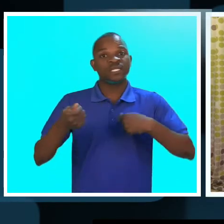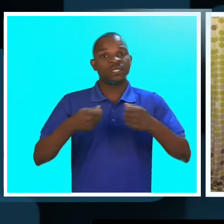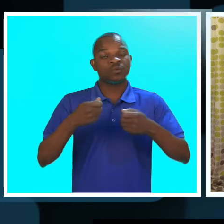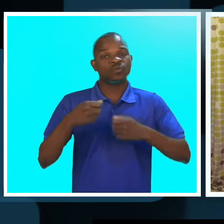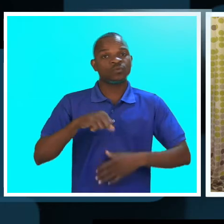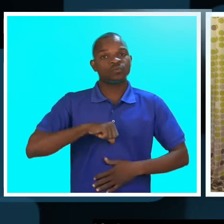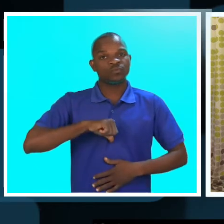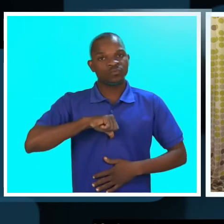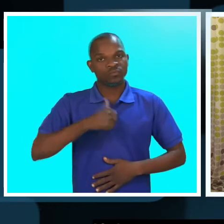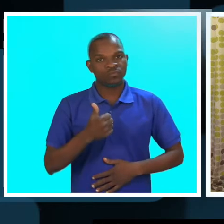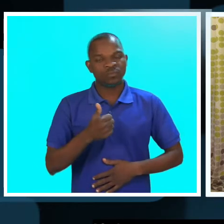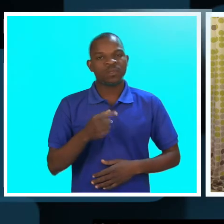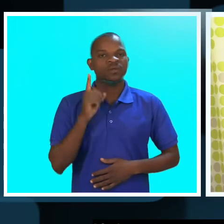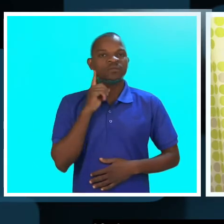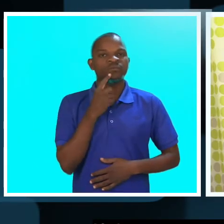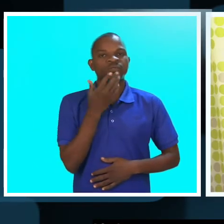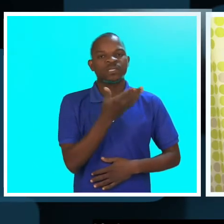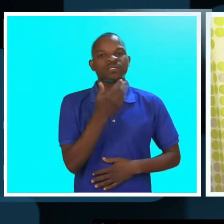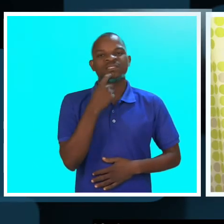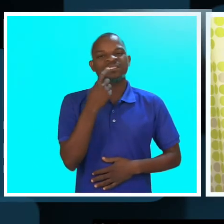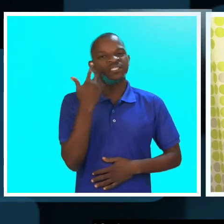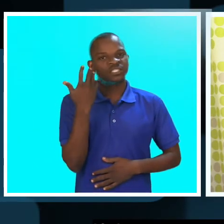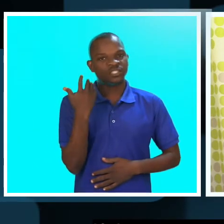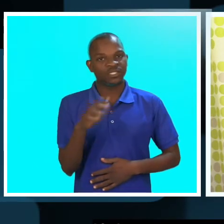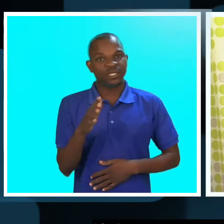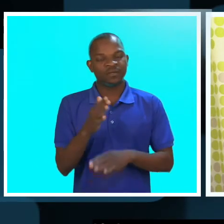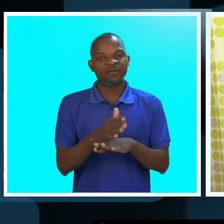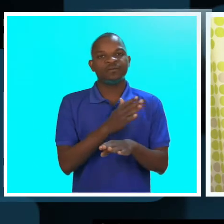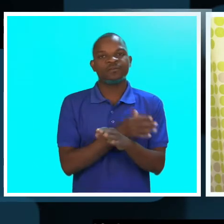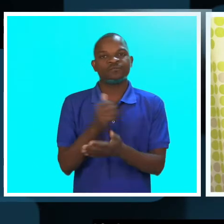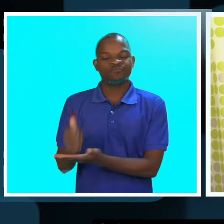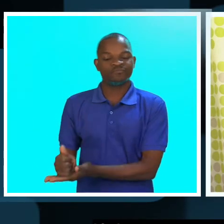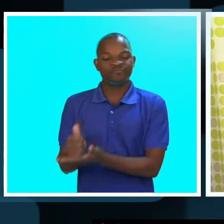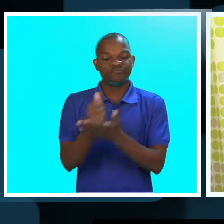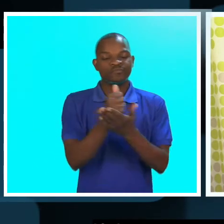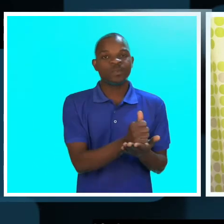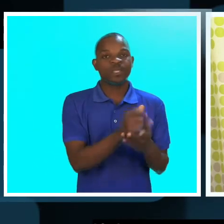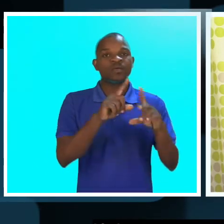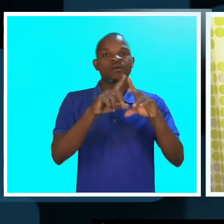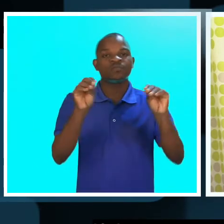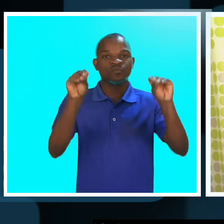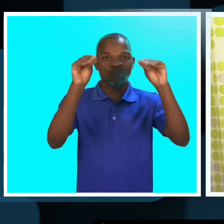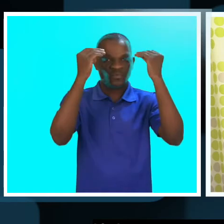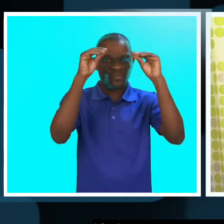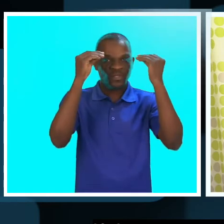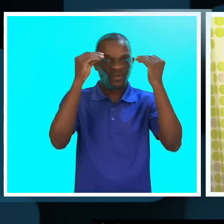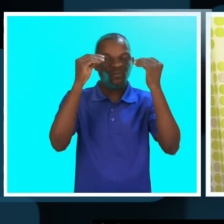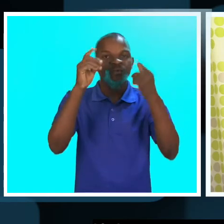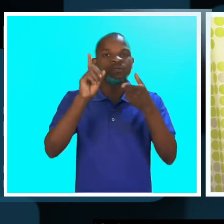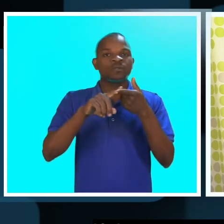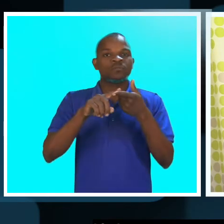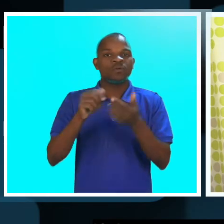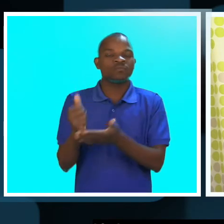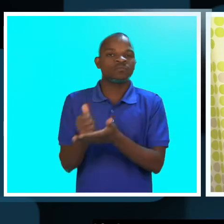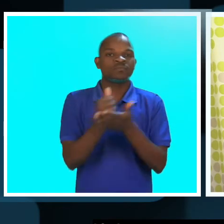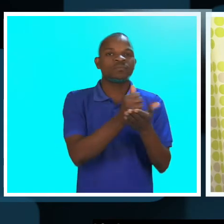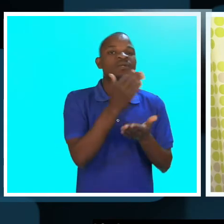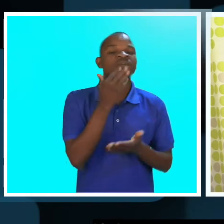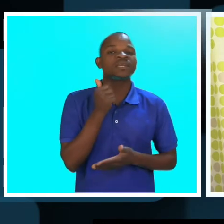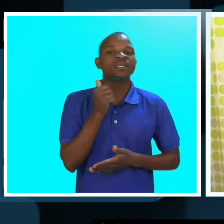um alto sustento. Já tivemos uma parte de uma formação apoiada pelo